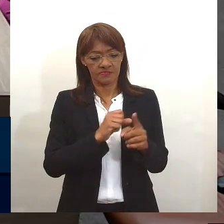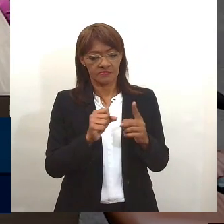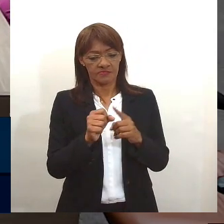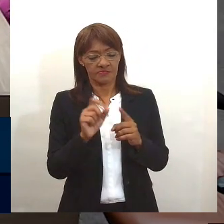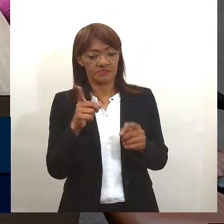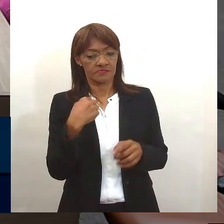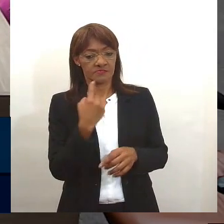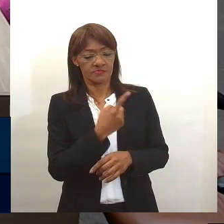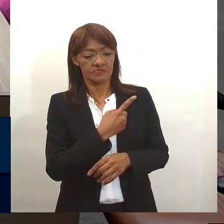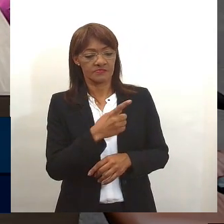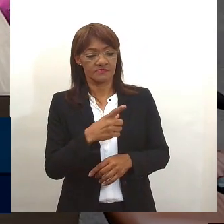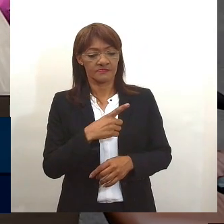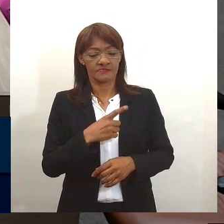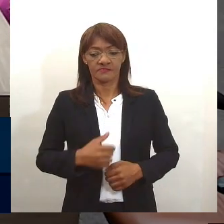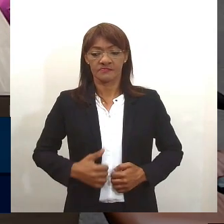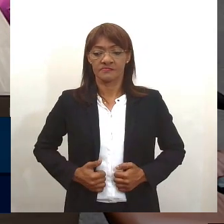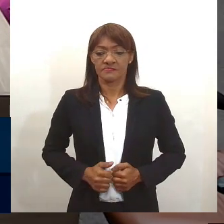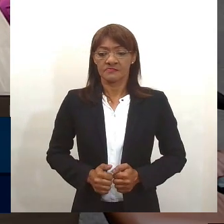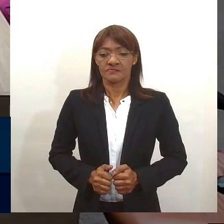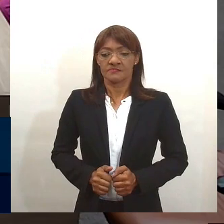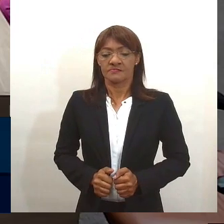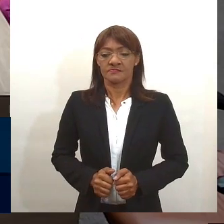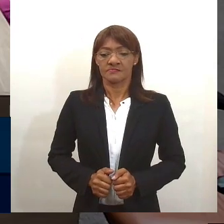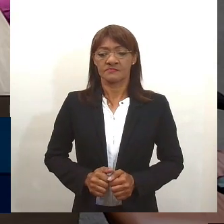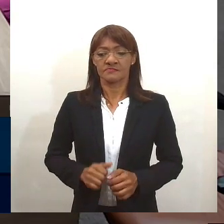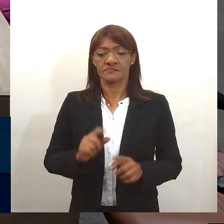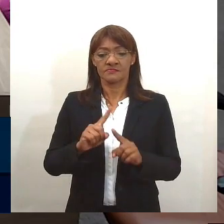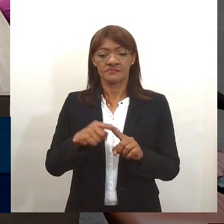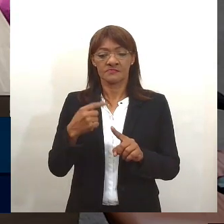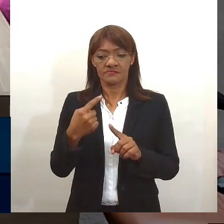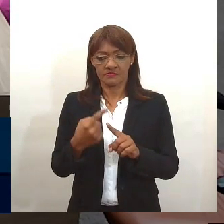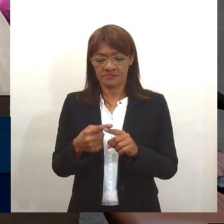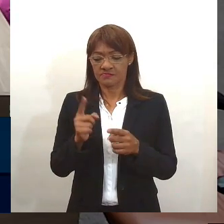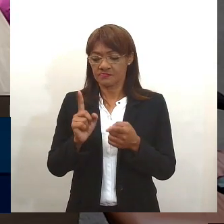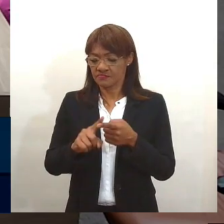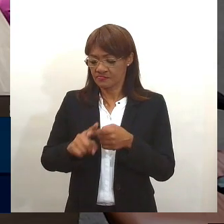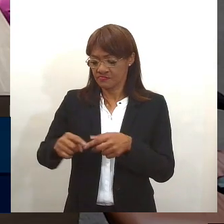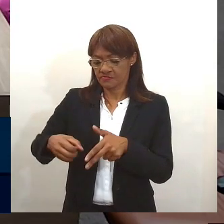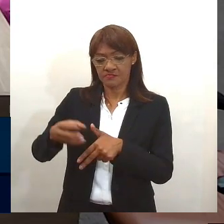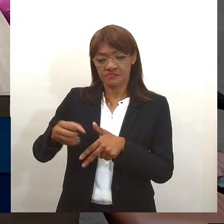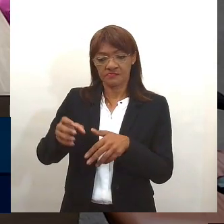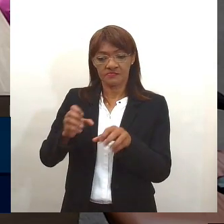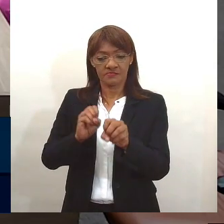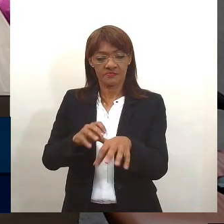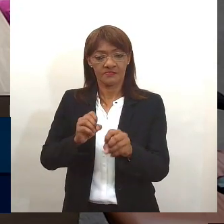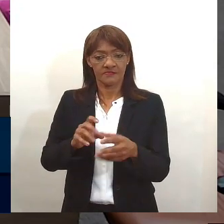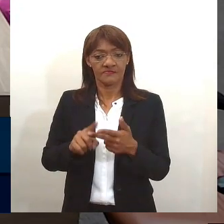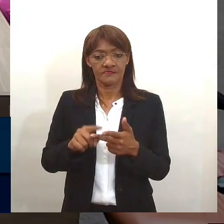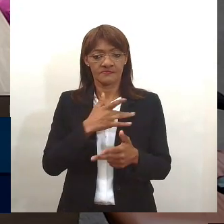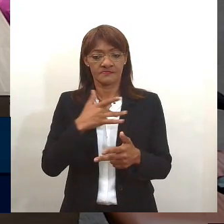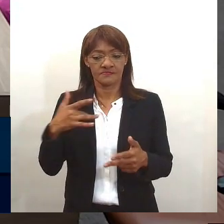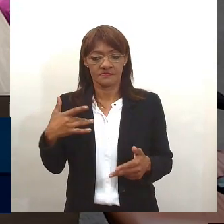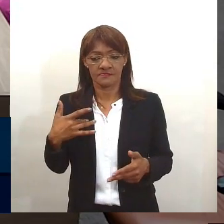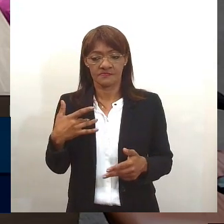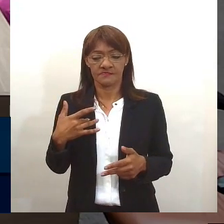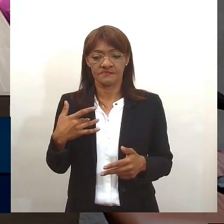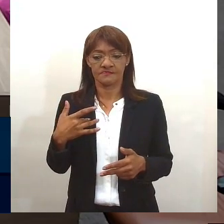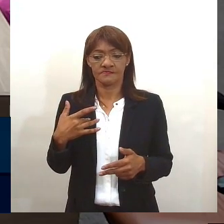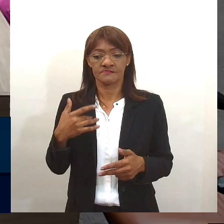aumento considerável também nas despesas de educação, nas despesas de saúde, no valor nominal das despesas, e eu não estou falando de